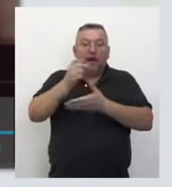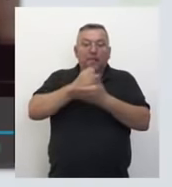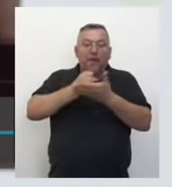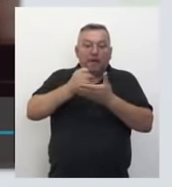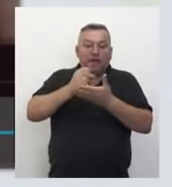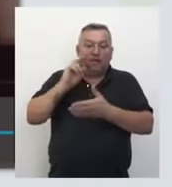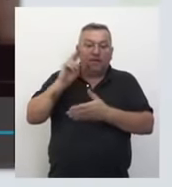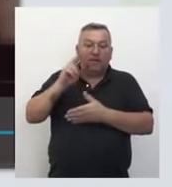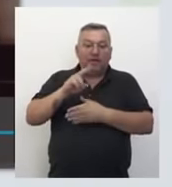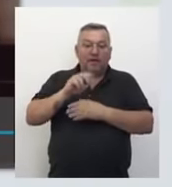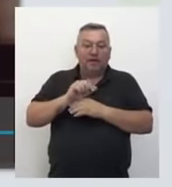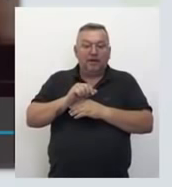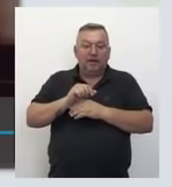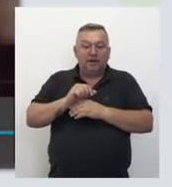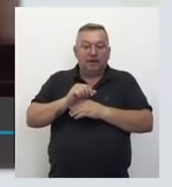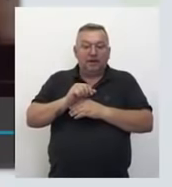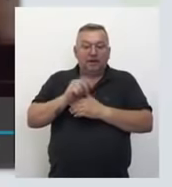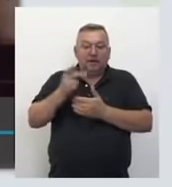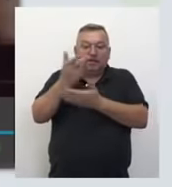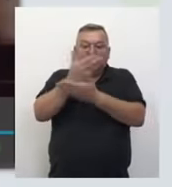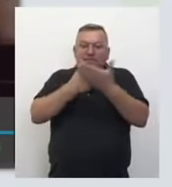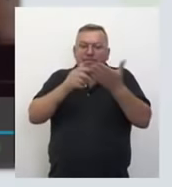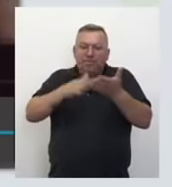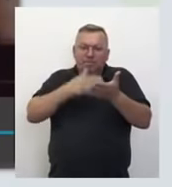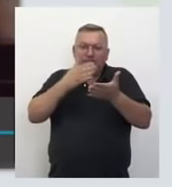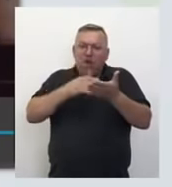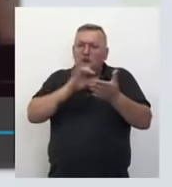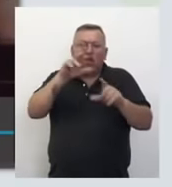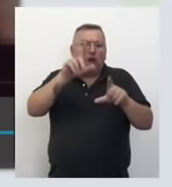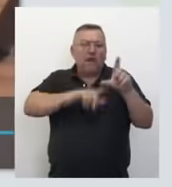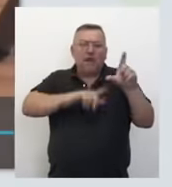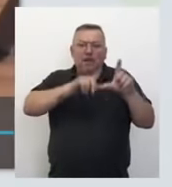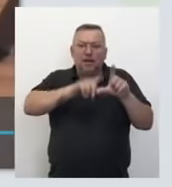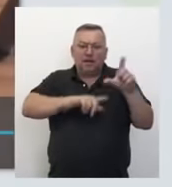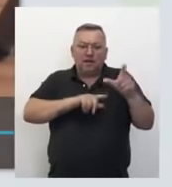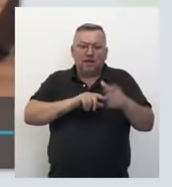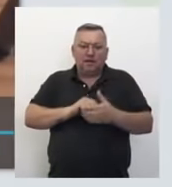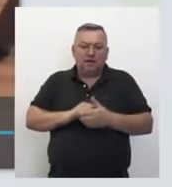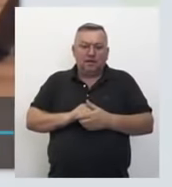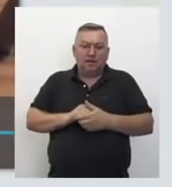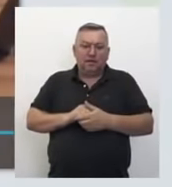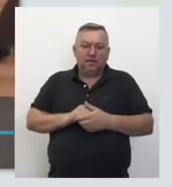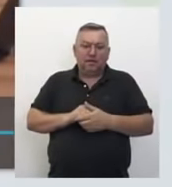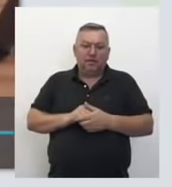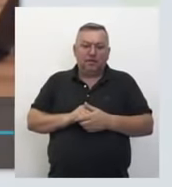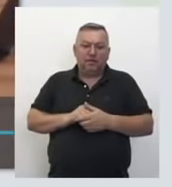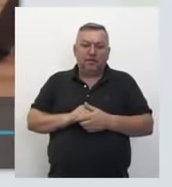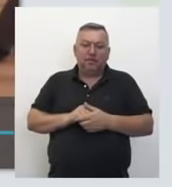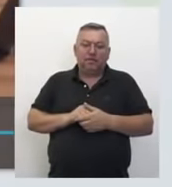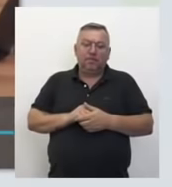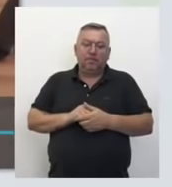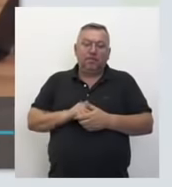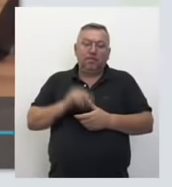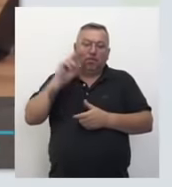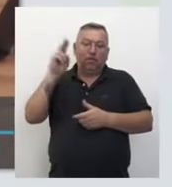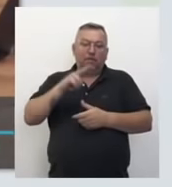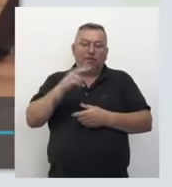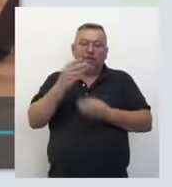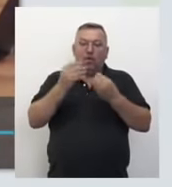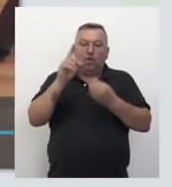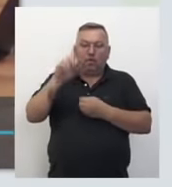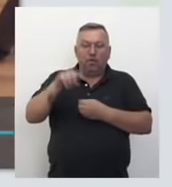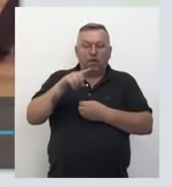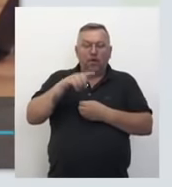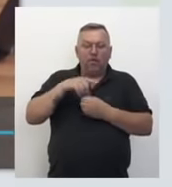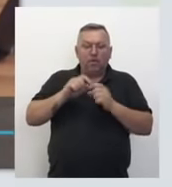desse recorte de revista que tem só letras. Então, vou colocar aqui de referência só para ver qual que